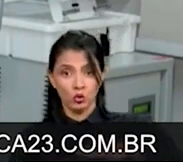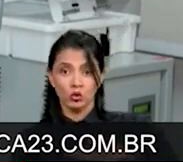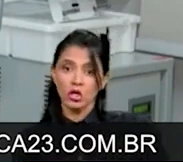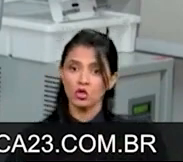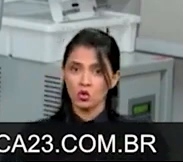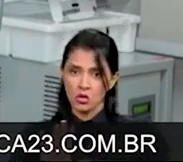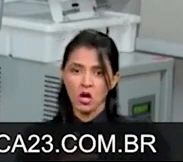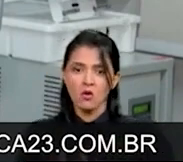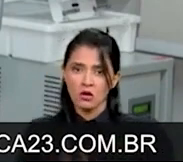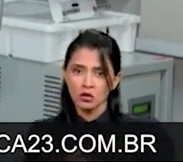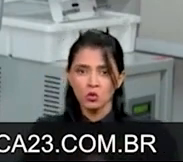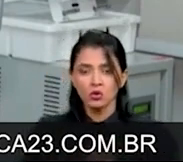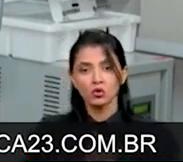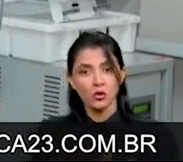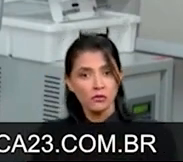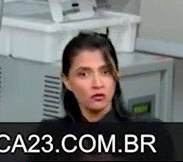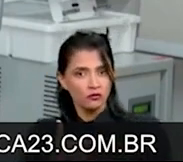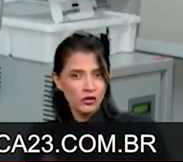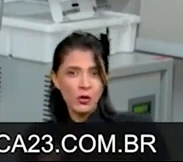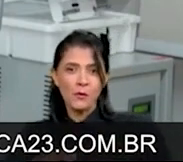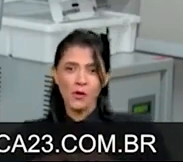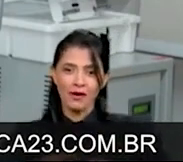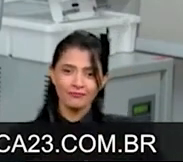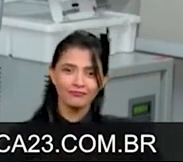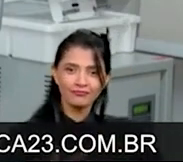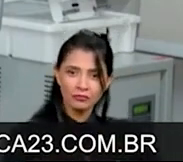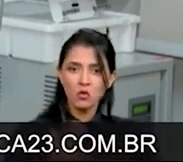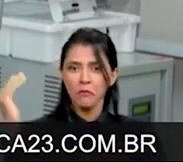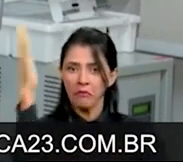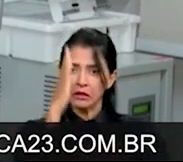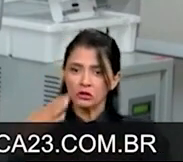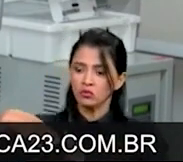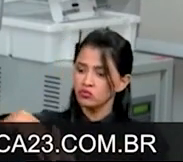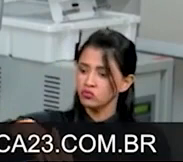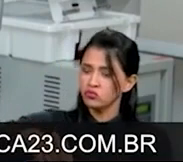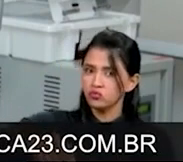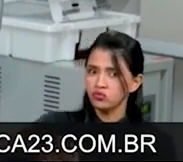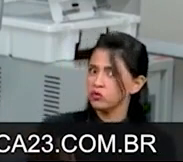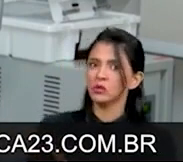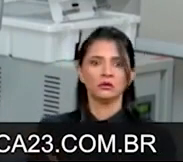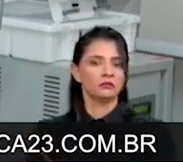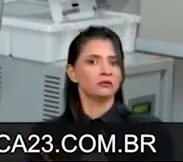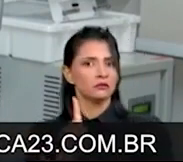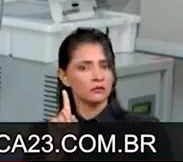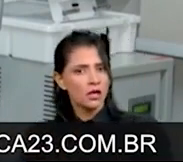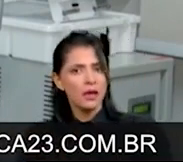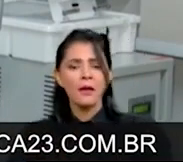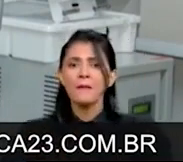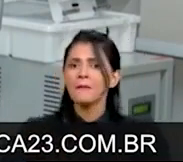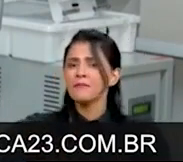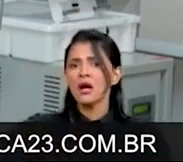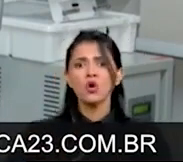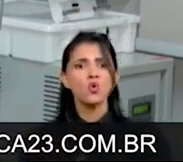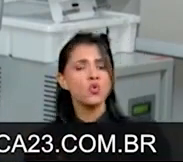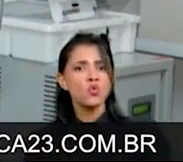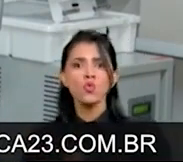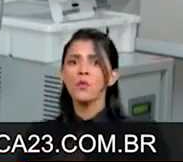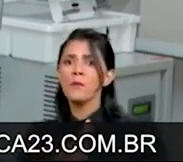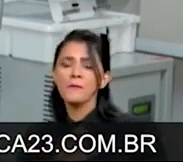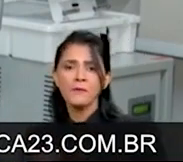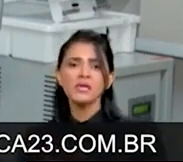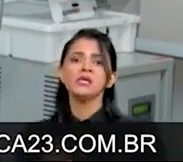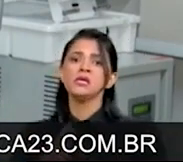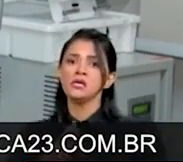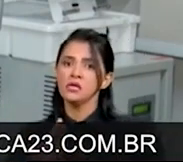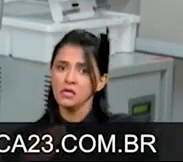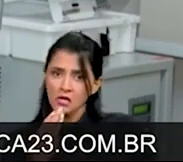em 2020, por conta da pandemia, o Brasil teve uma queda histórica e foram mais de 1 milhão e